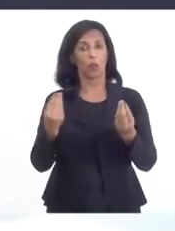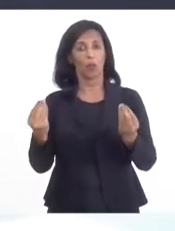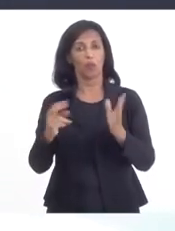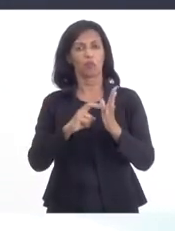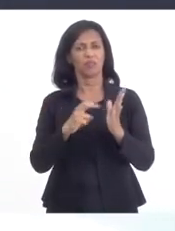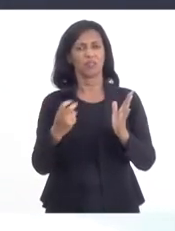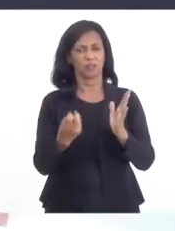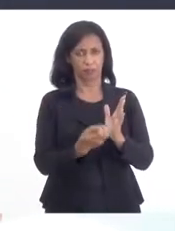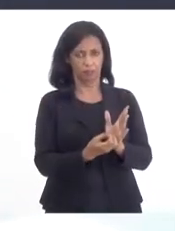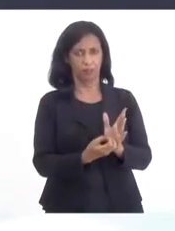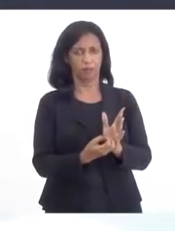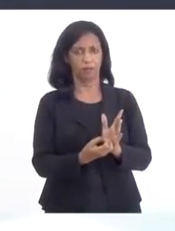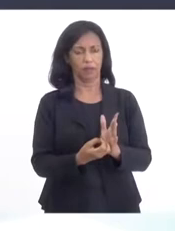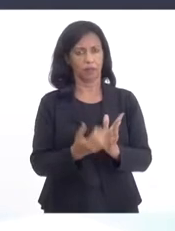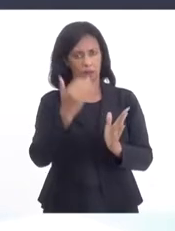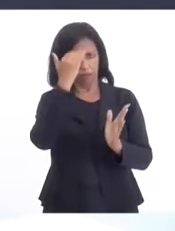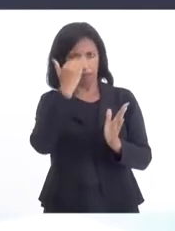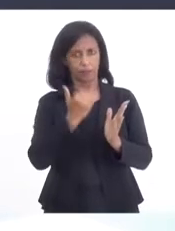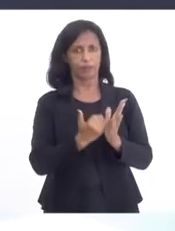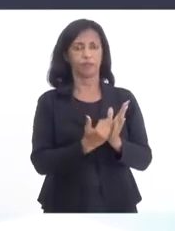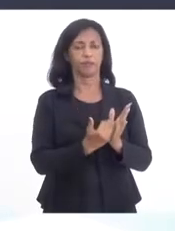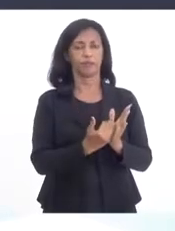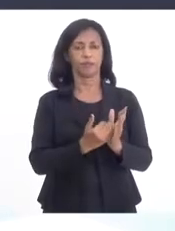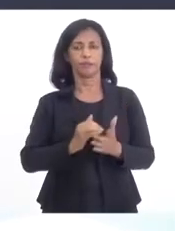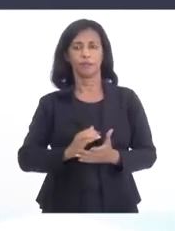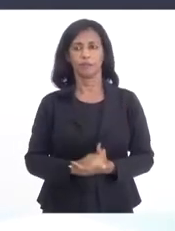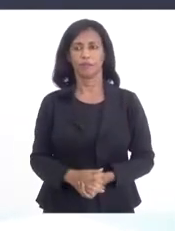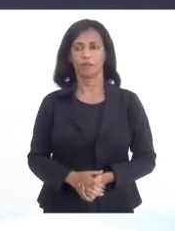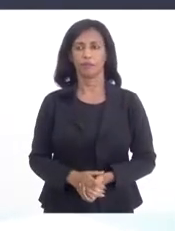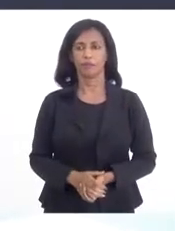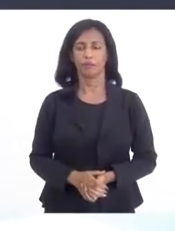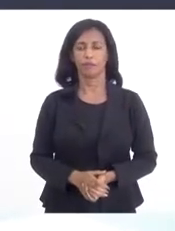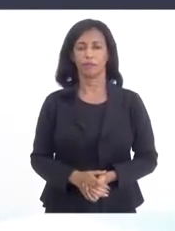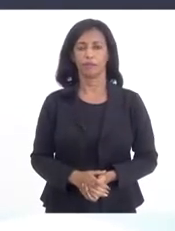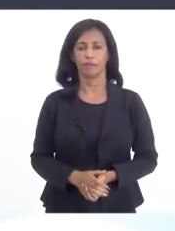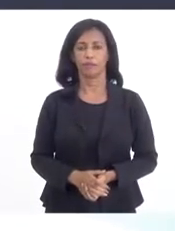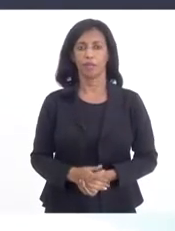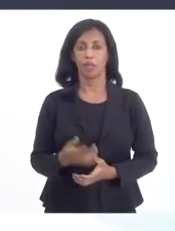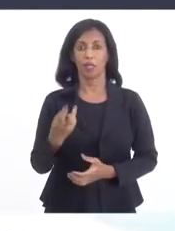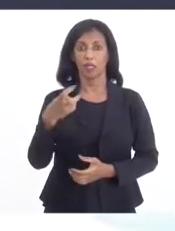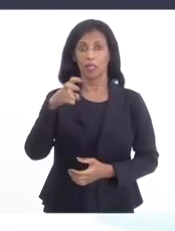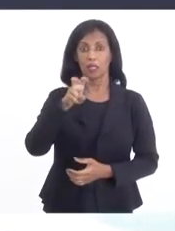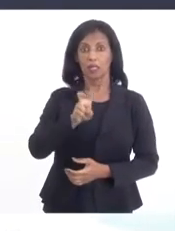emendas acatadas, entre aquelas